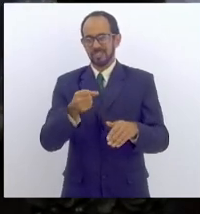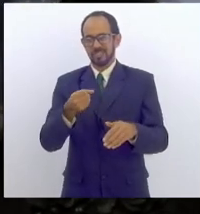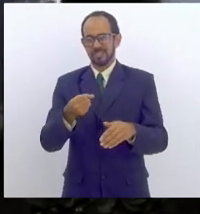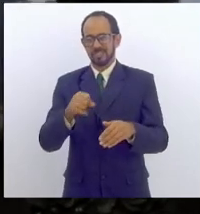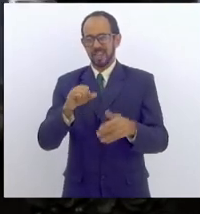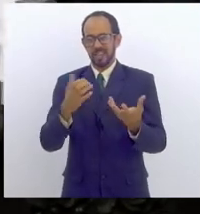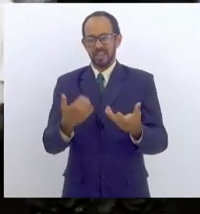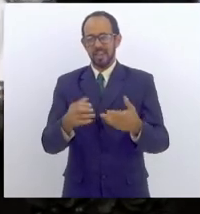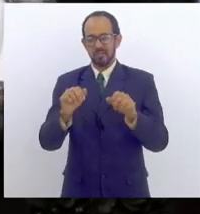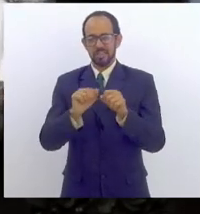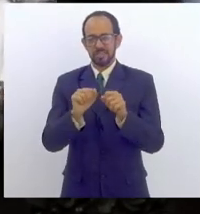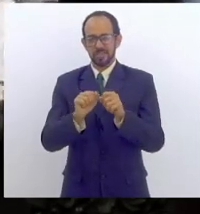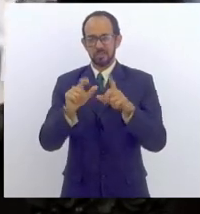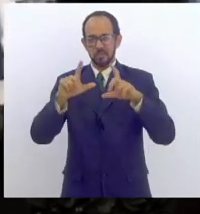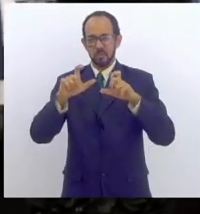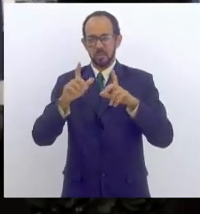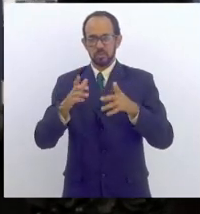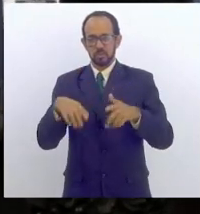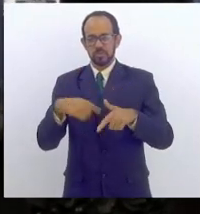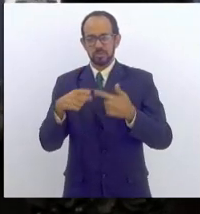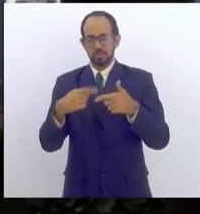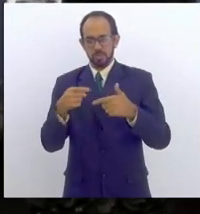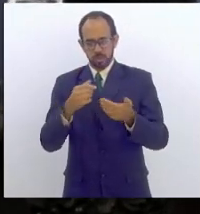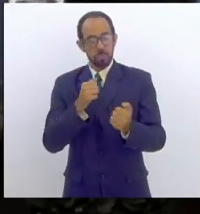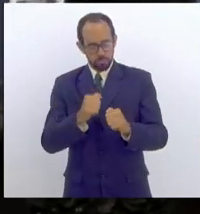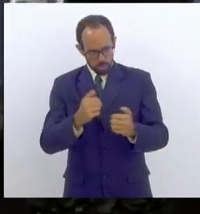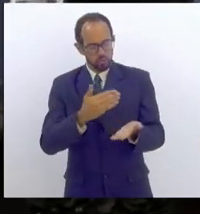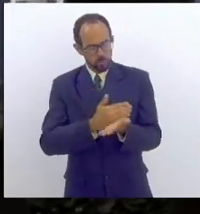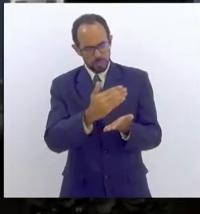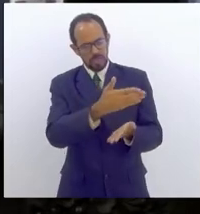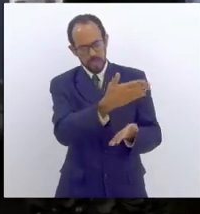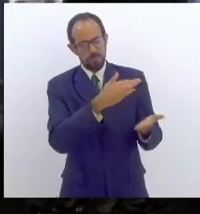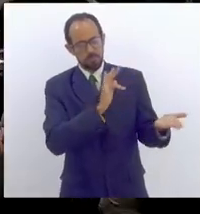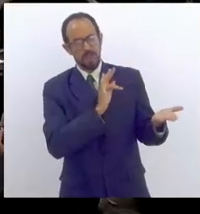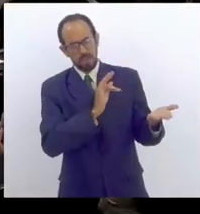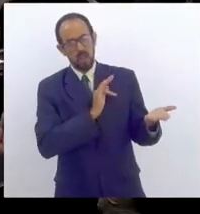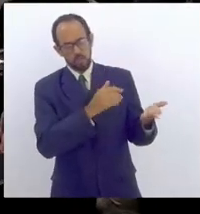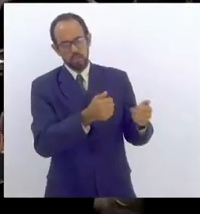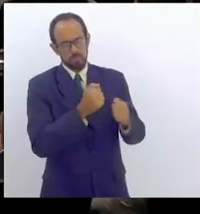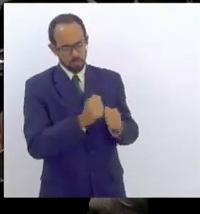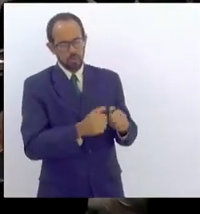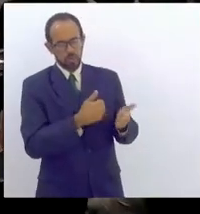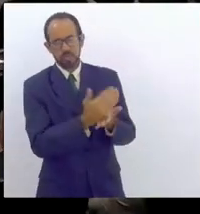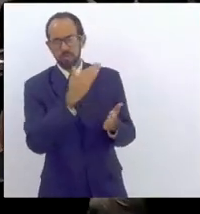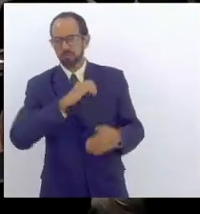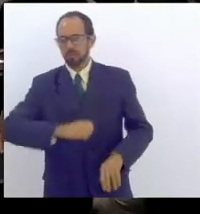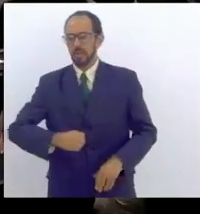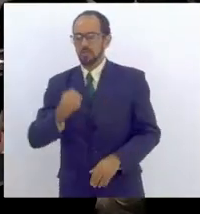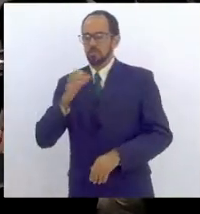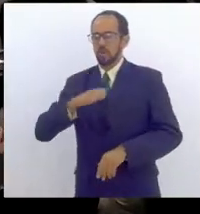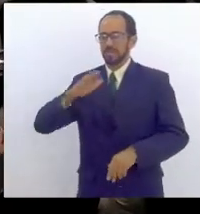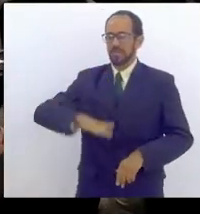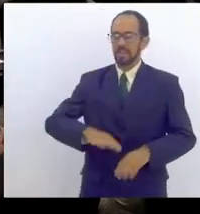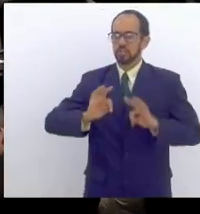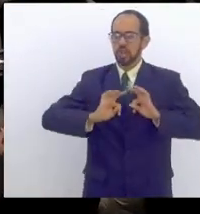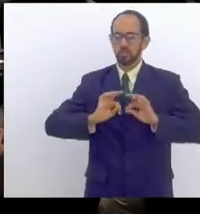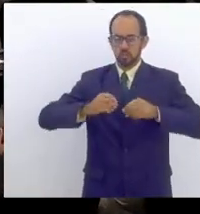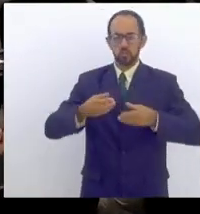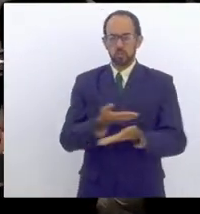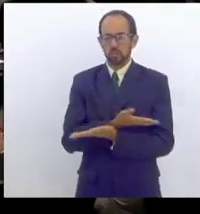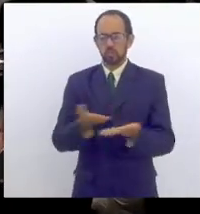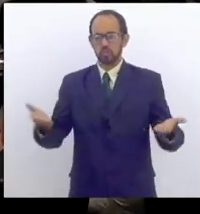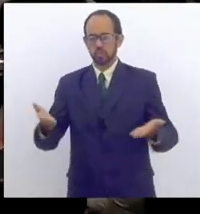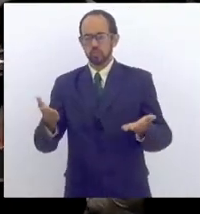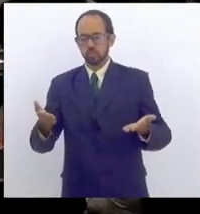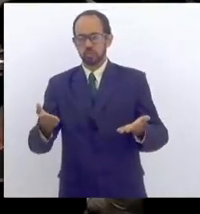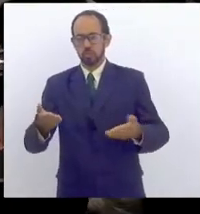selfie. E a gente depois pode começar a chamar. Deputada Marta Rocha, por favor. Boa tarde a todas e todos.